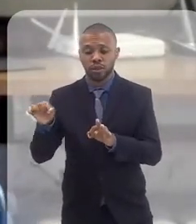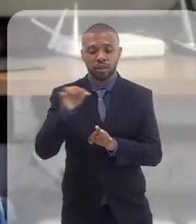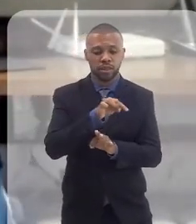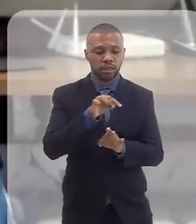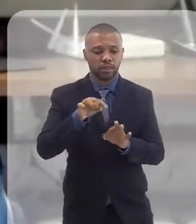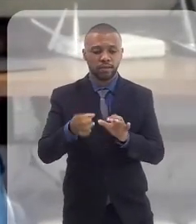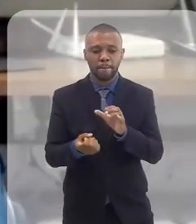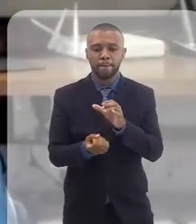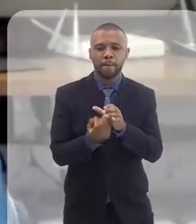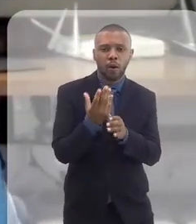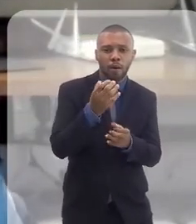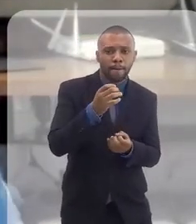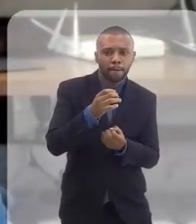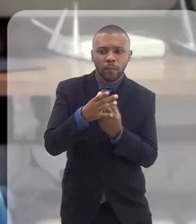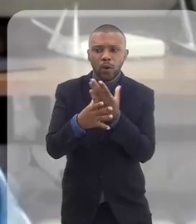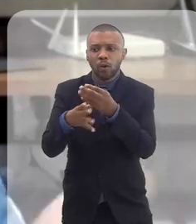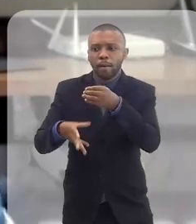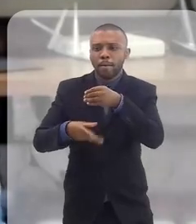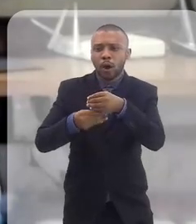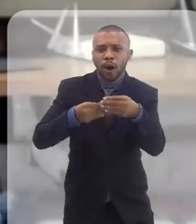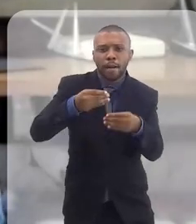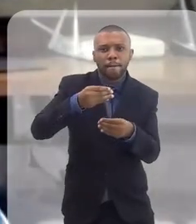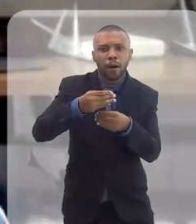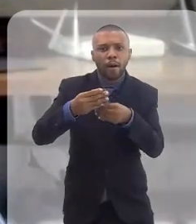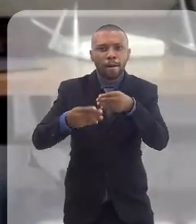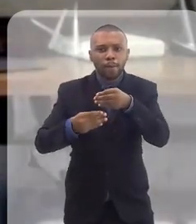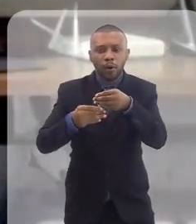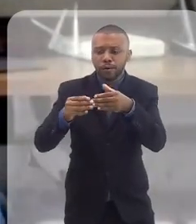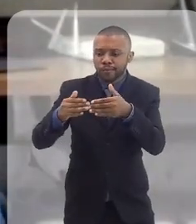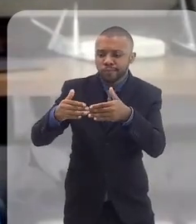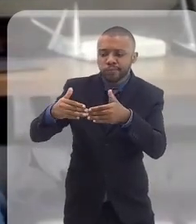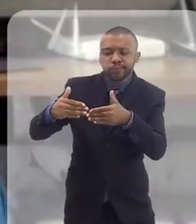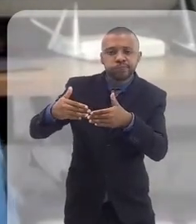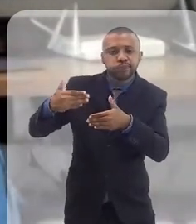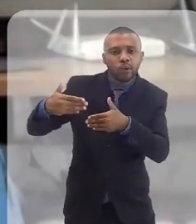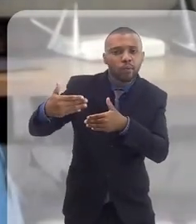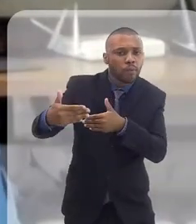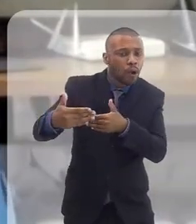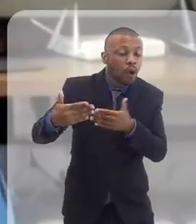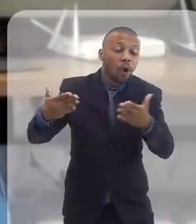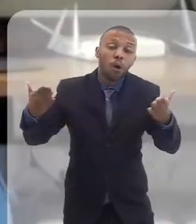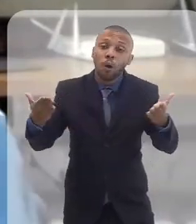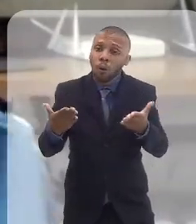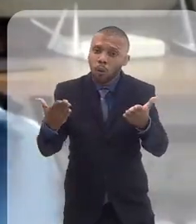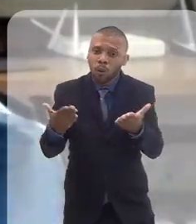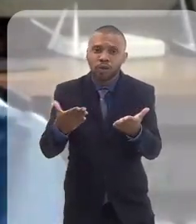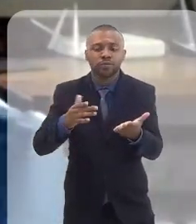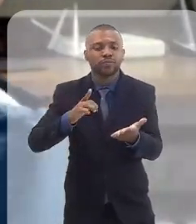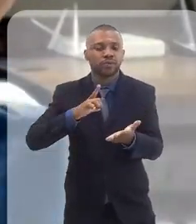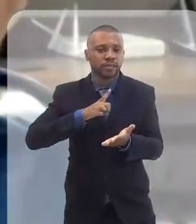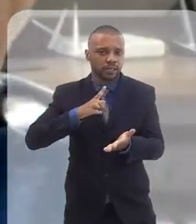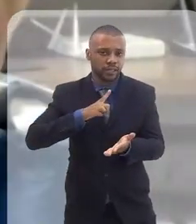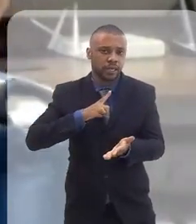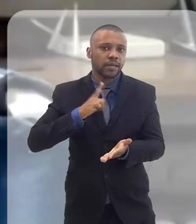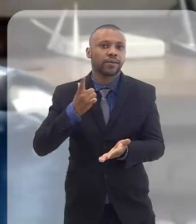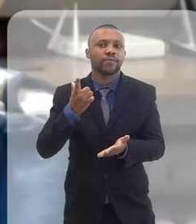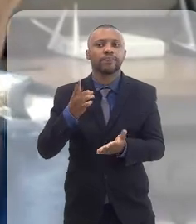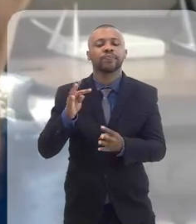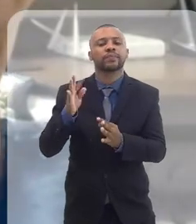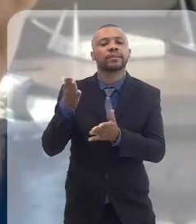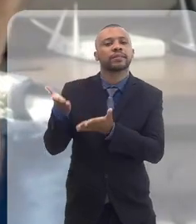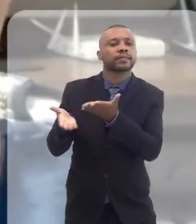é fruto do outro. Embora parceiros, eles são consequência. Então, hoje, você ter